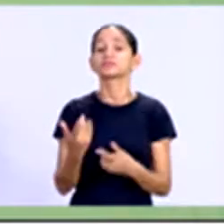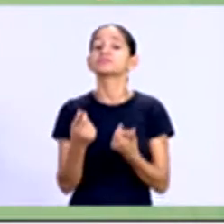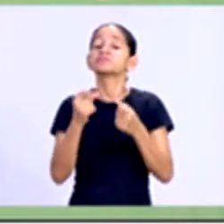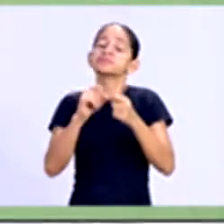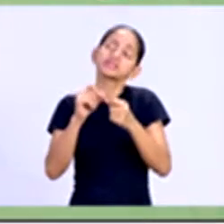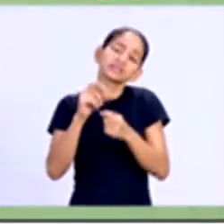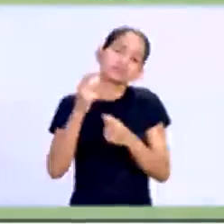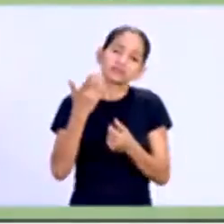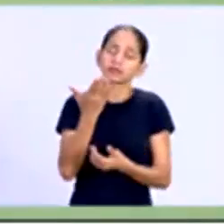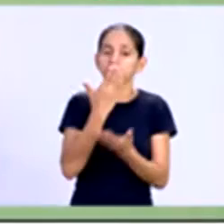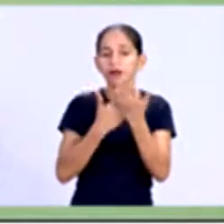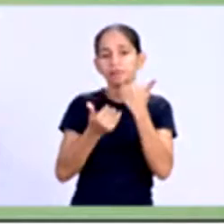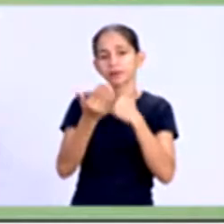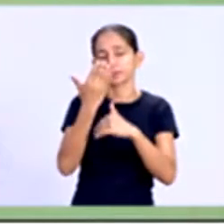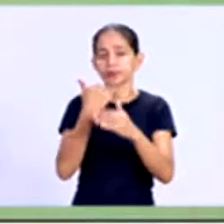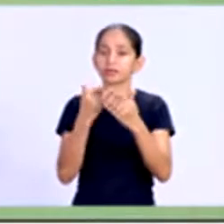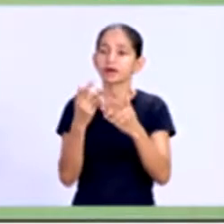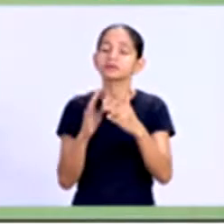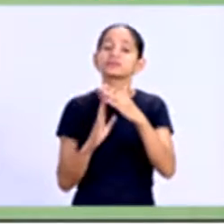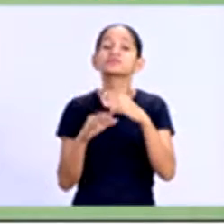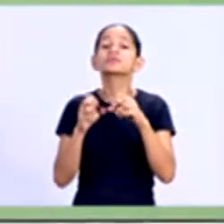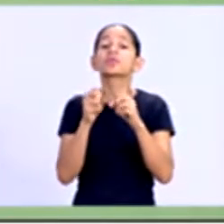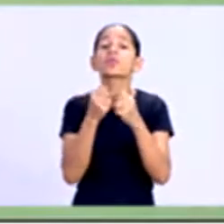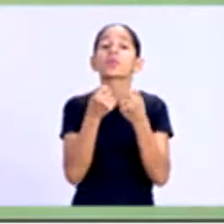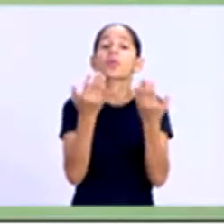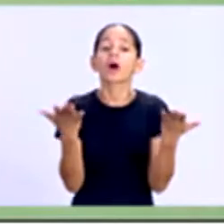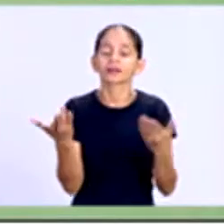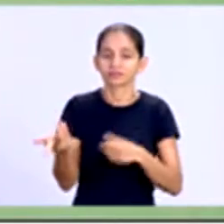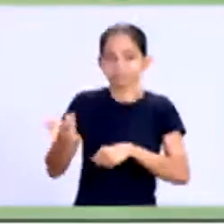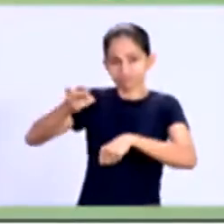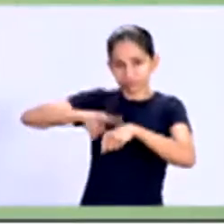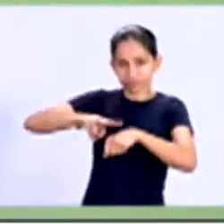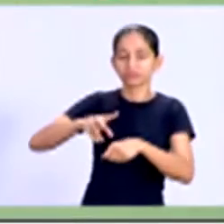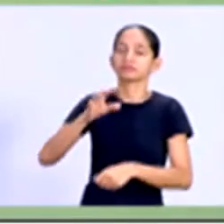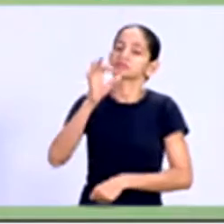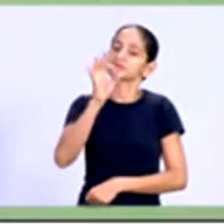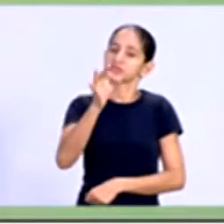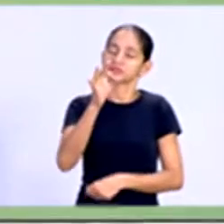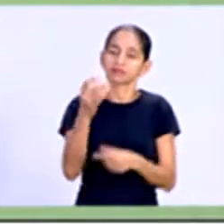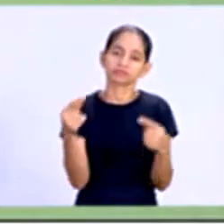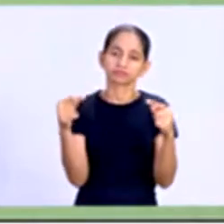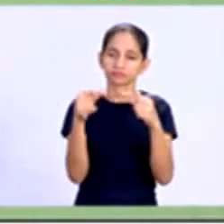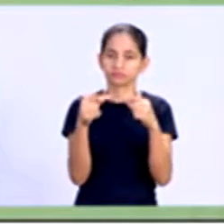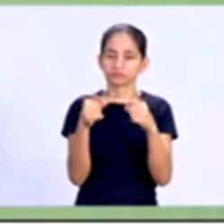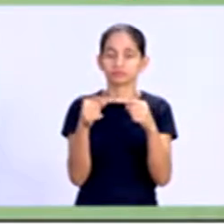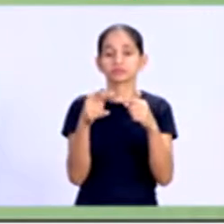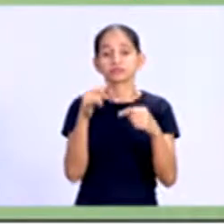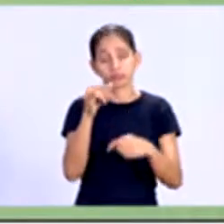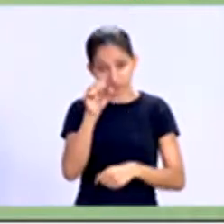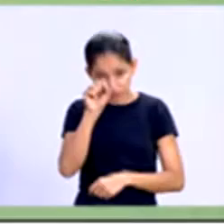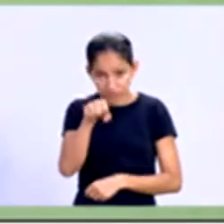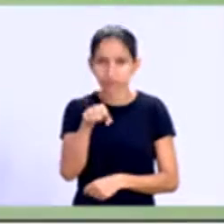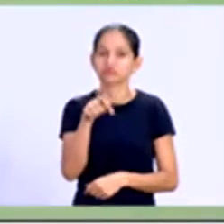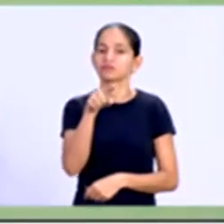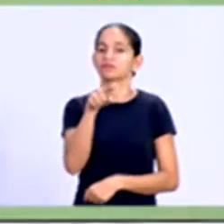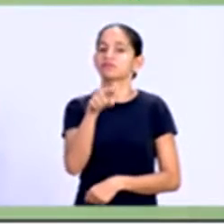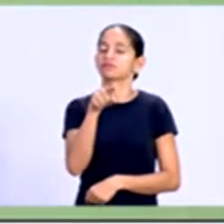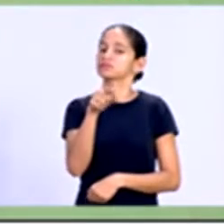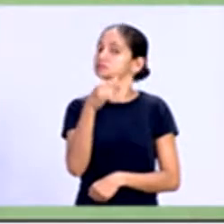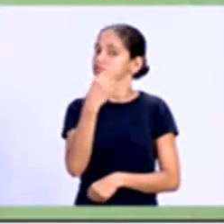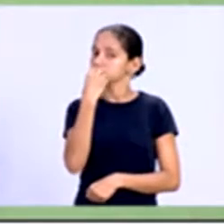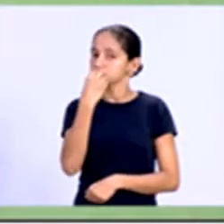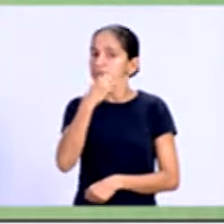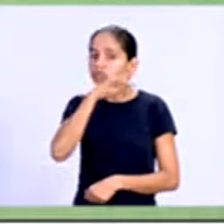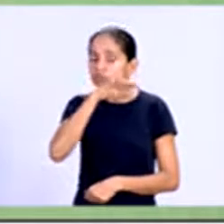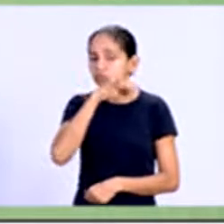dose mínima infectante da bactéria patogênica. Esses, sim, vão causar a